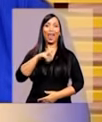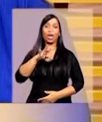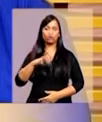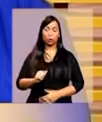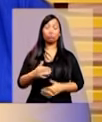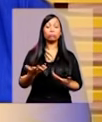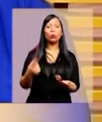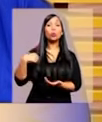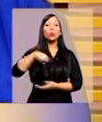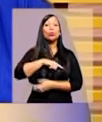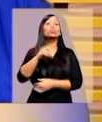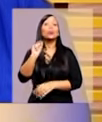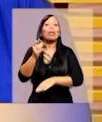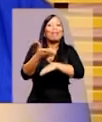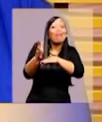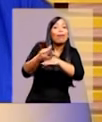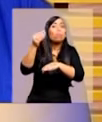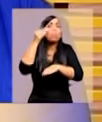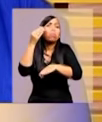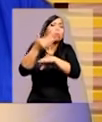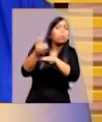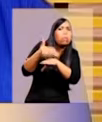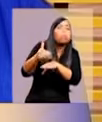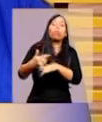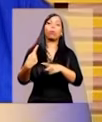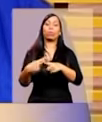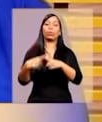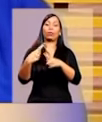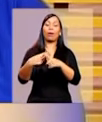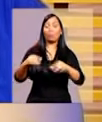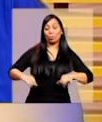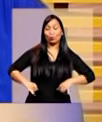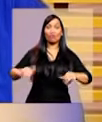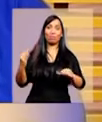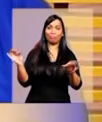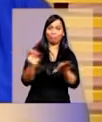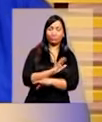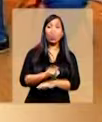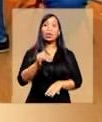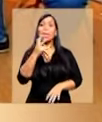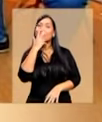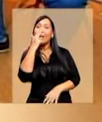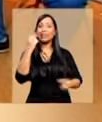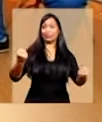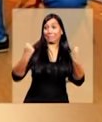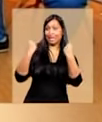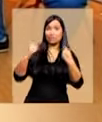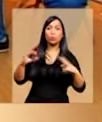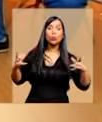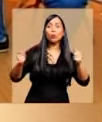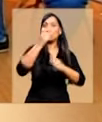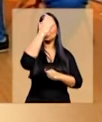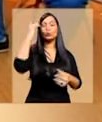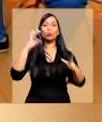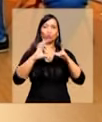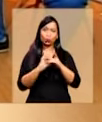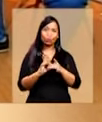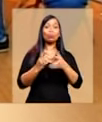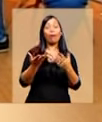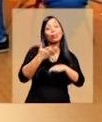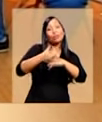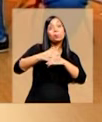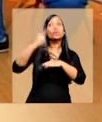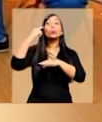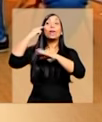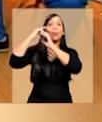estamos literalmente treinando a mente para superar as fontes de sofrimento. Se fosse uma academia, todo mundo junto. É uma academia